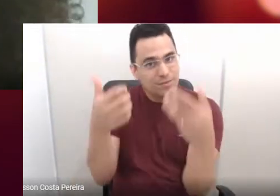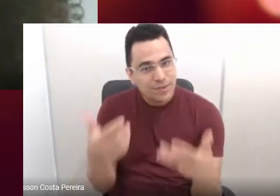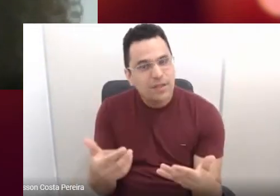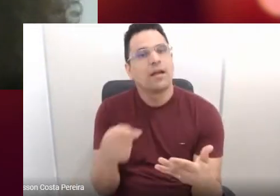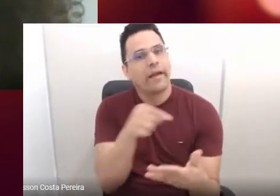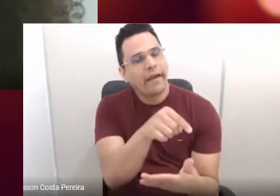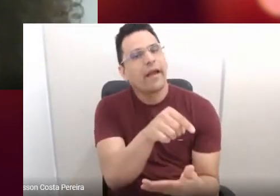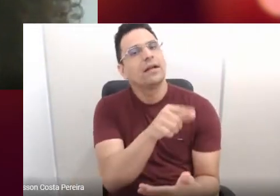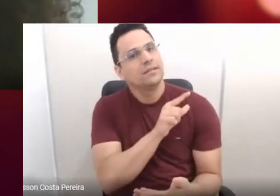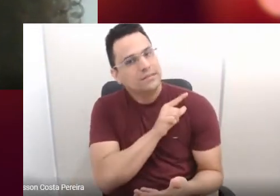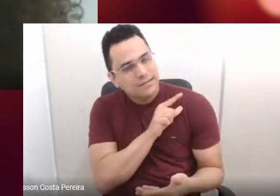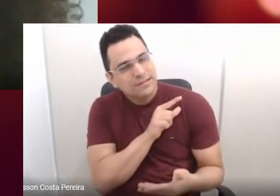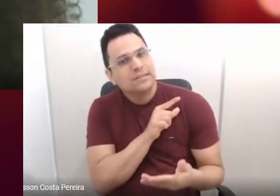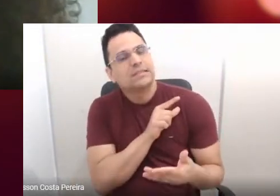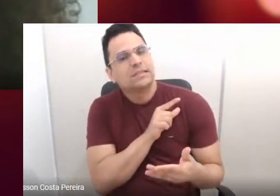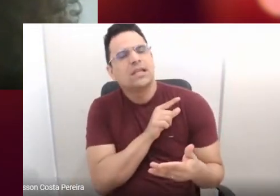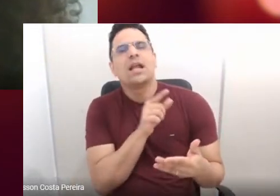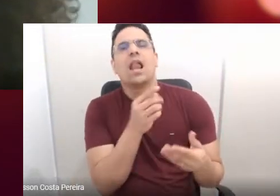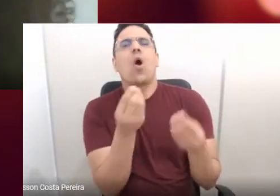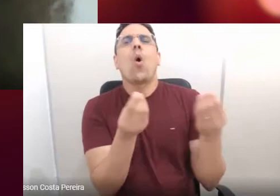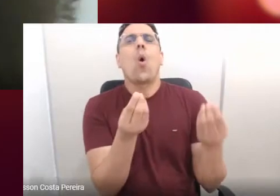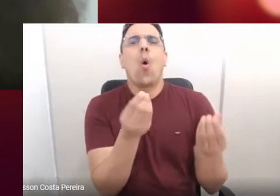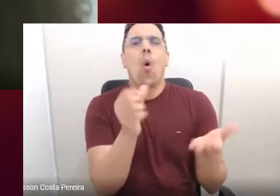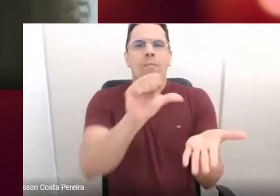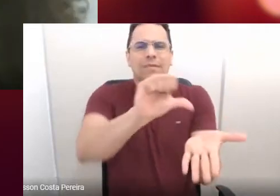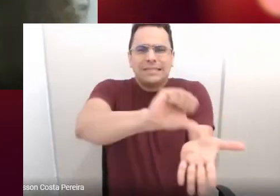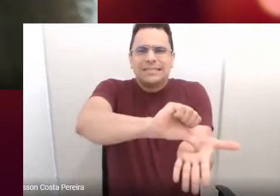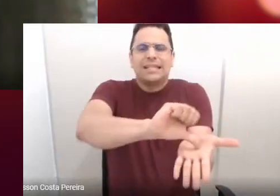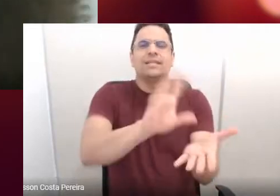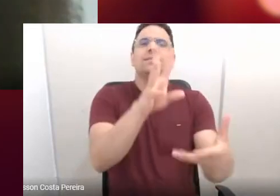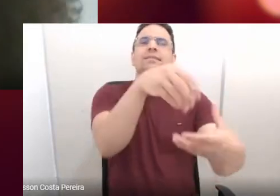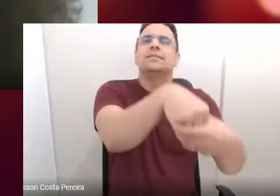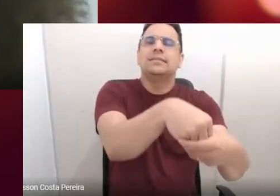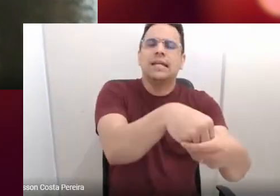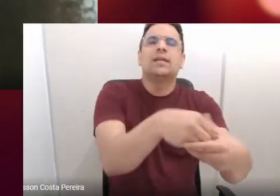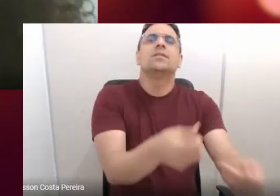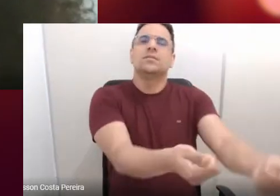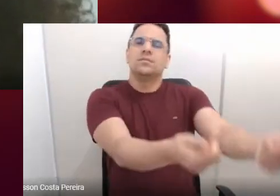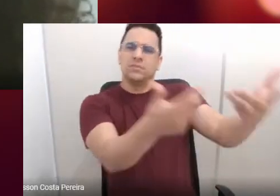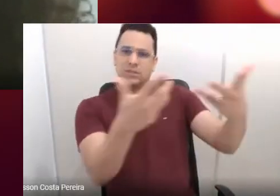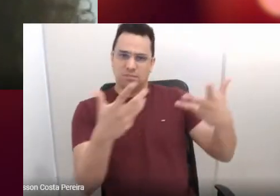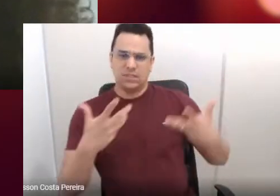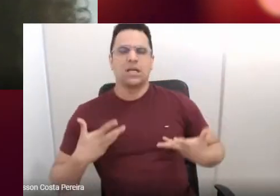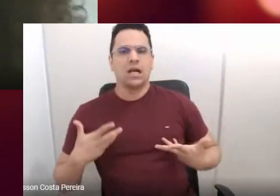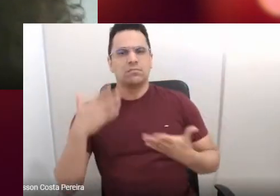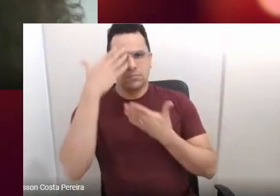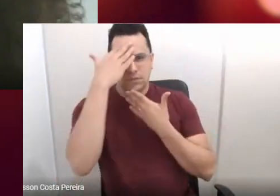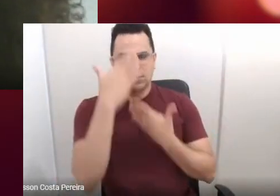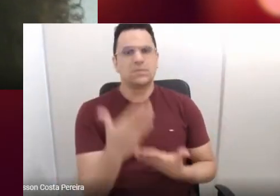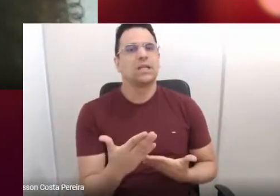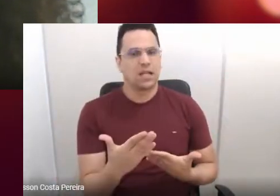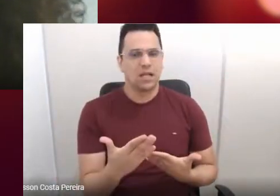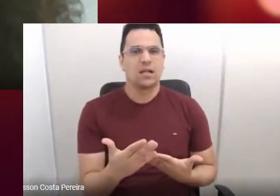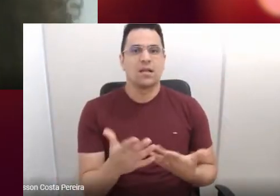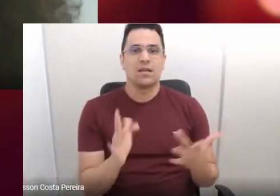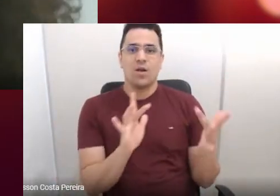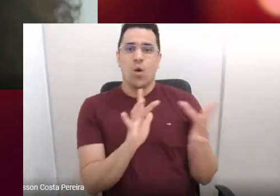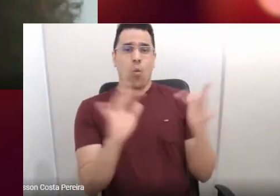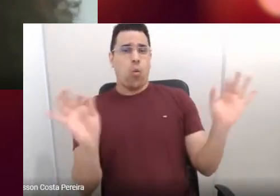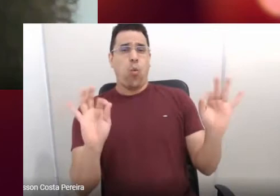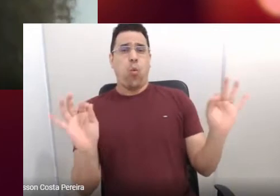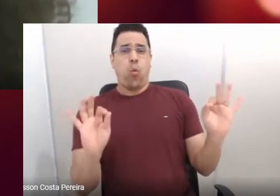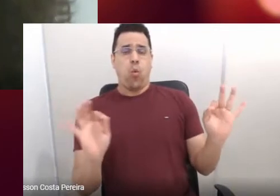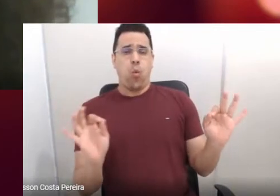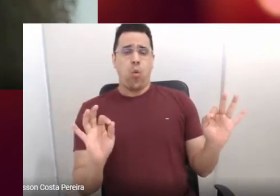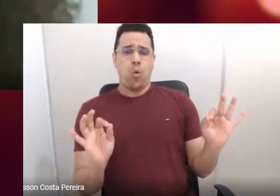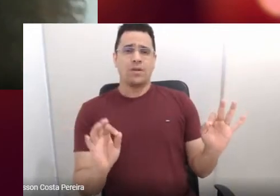então você trouxe um pouco dessa realidade e como foi possível manter o contato, né, de fato, eu acho que nesse período